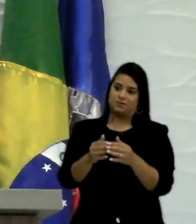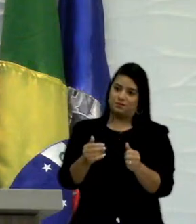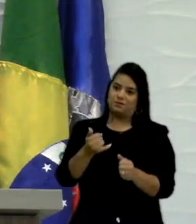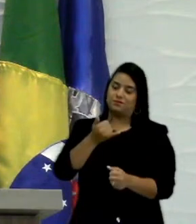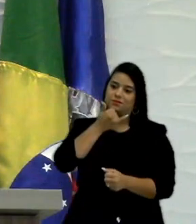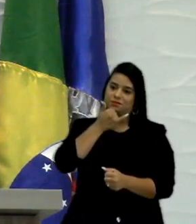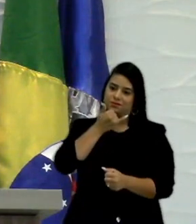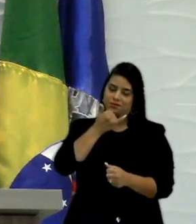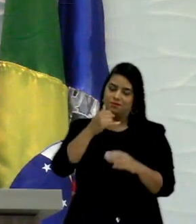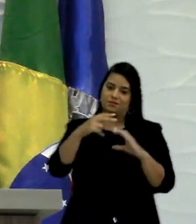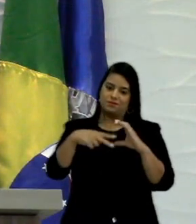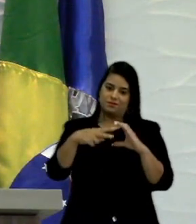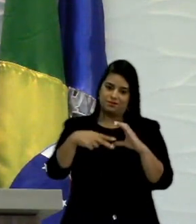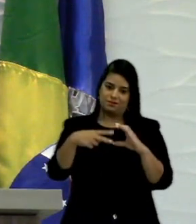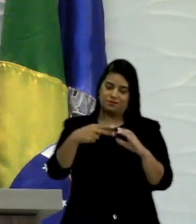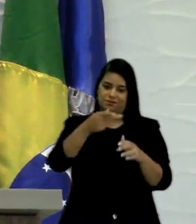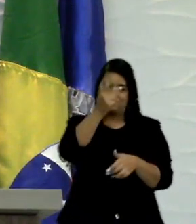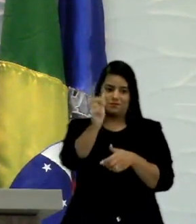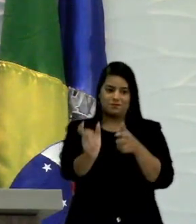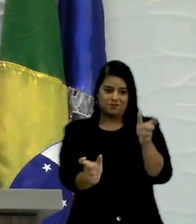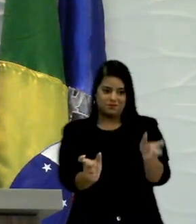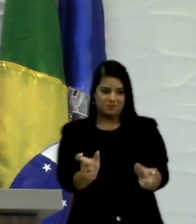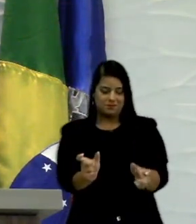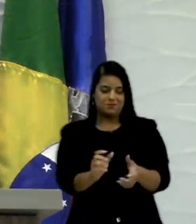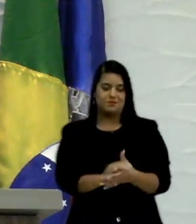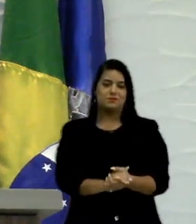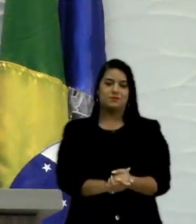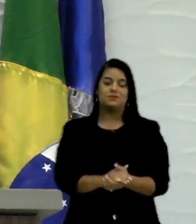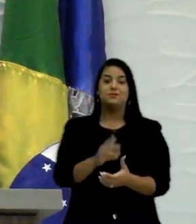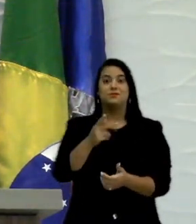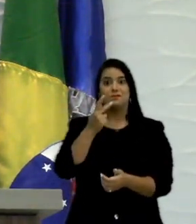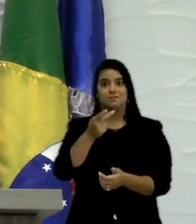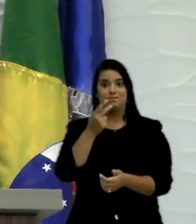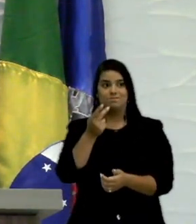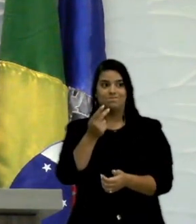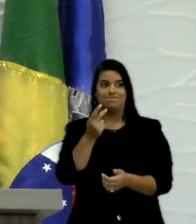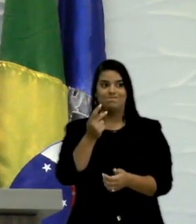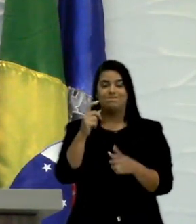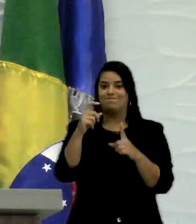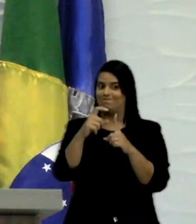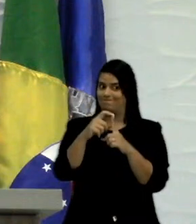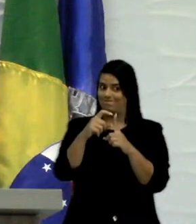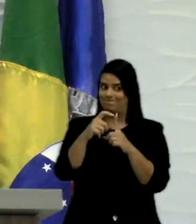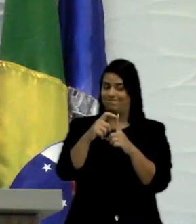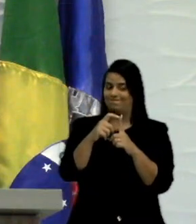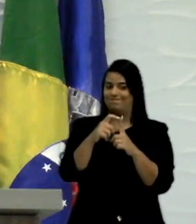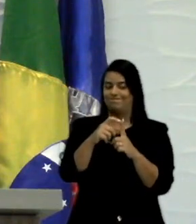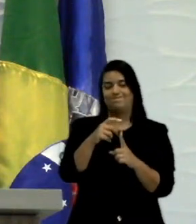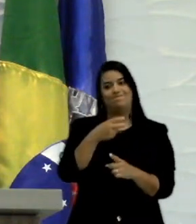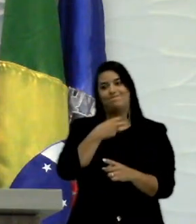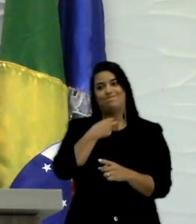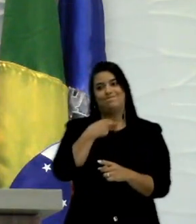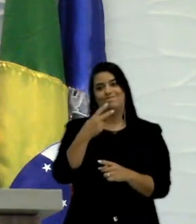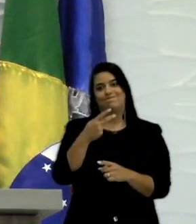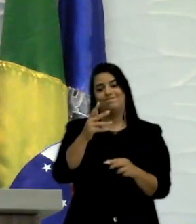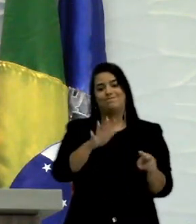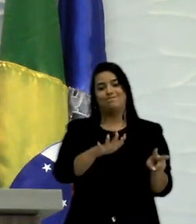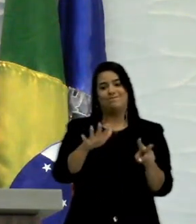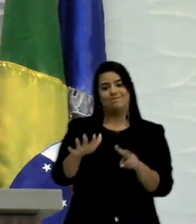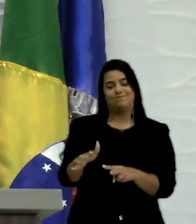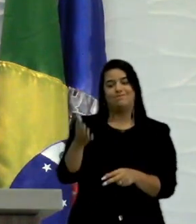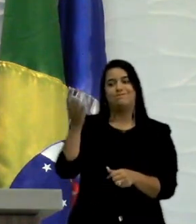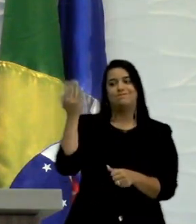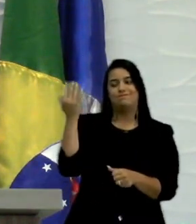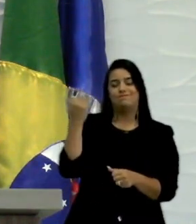casa, os pessoais, que eu falei uma palavra que eu não podia falar semana passada, que todo mundo erra. Estou pedindo desculpa